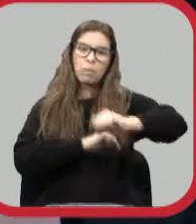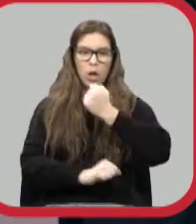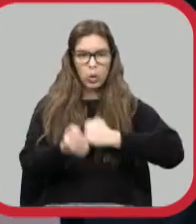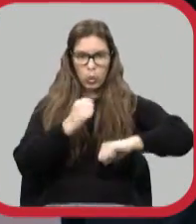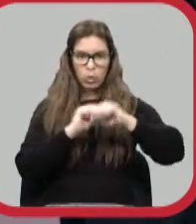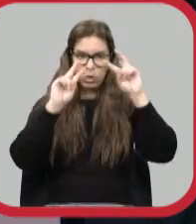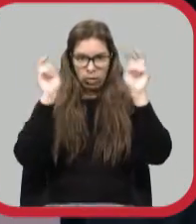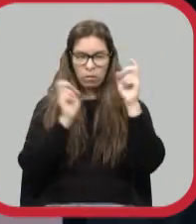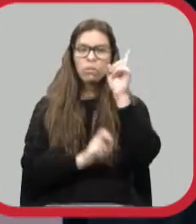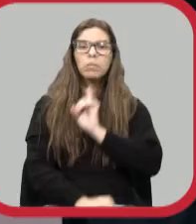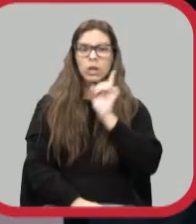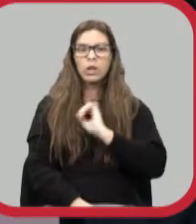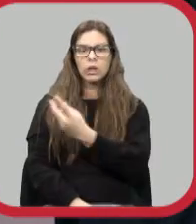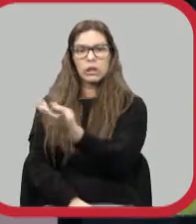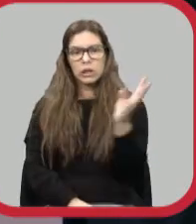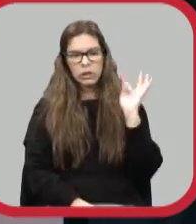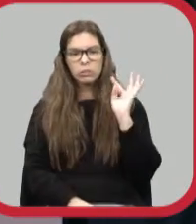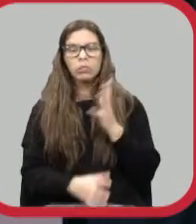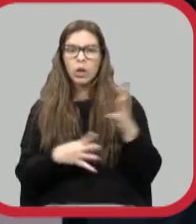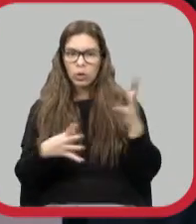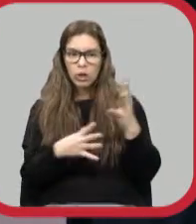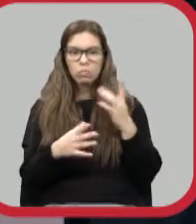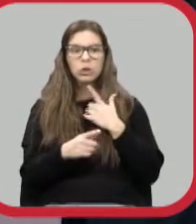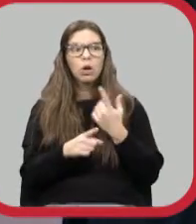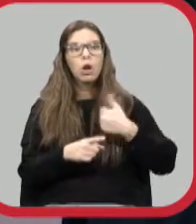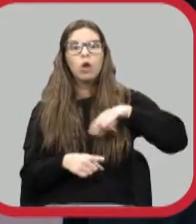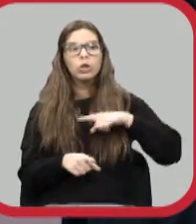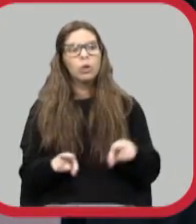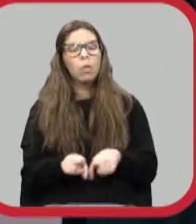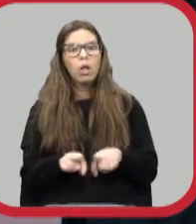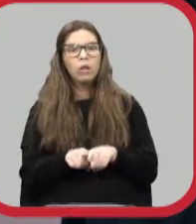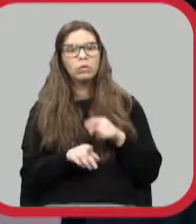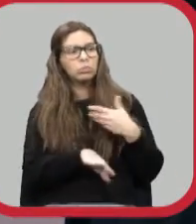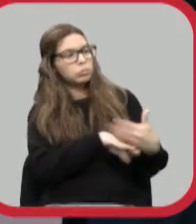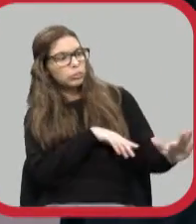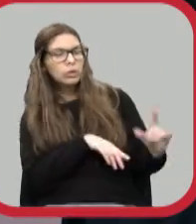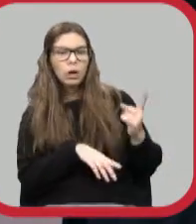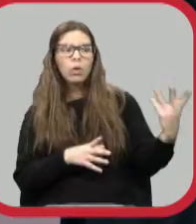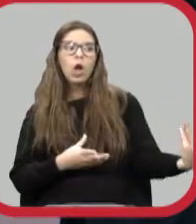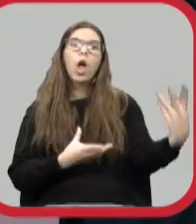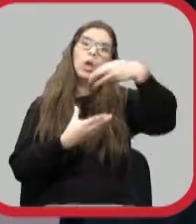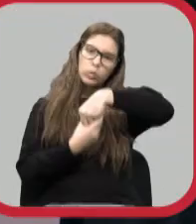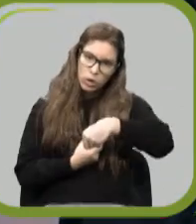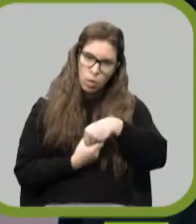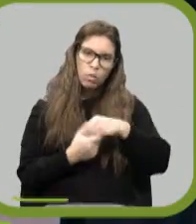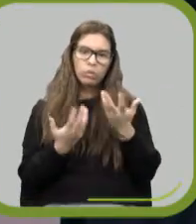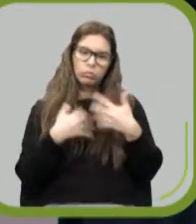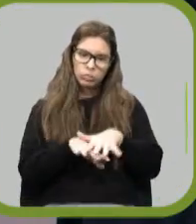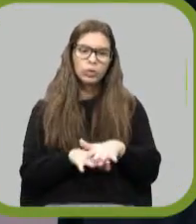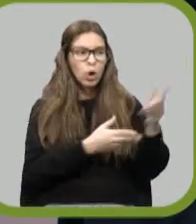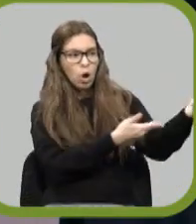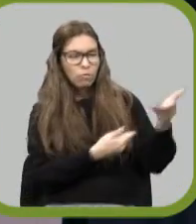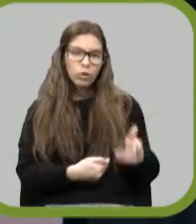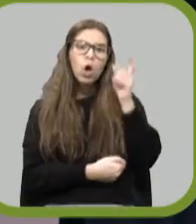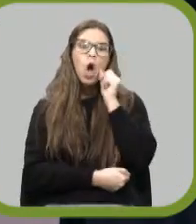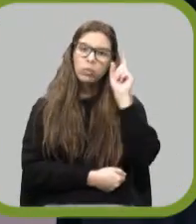movimento feminino, maioritariamente, mas nós não somos exclusivas, somos inclusivas. Na verdade, nós estamos sempre a convidar